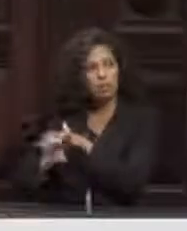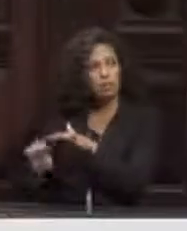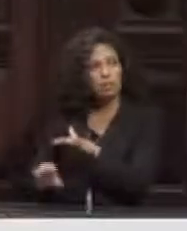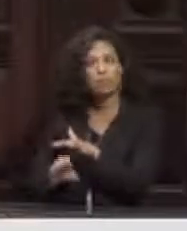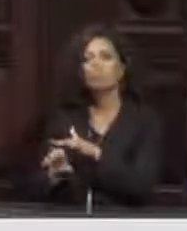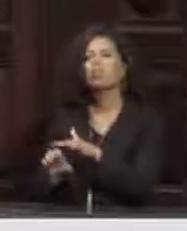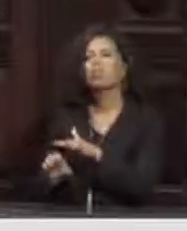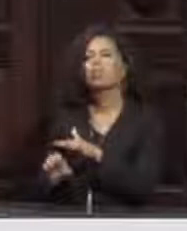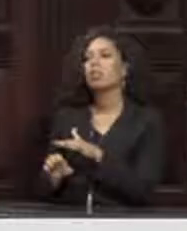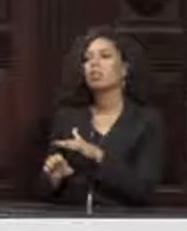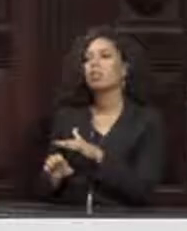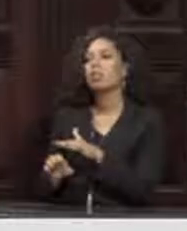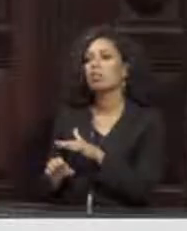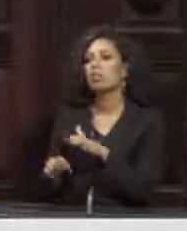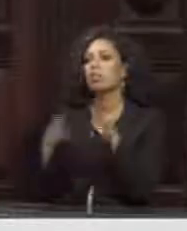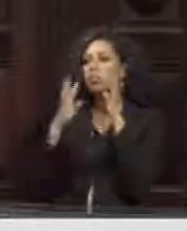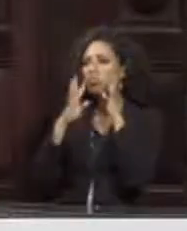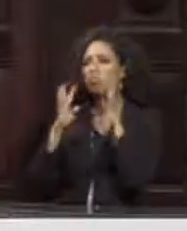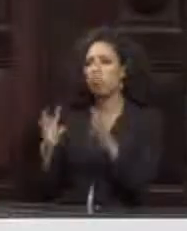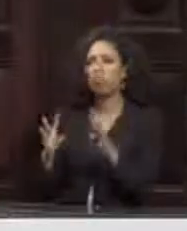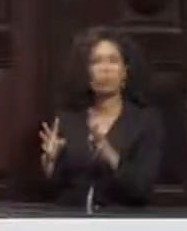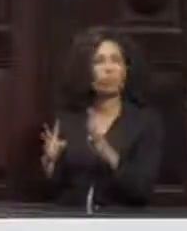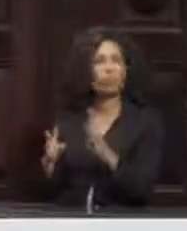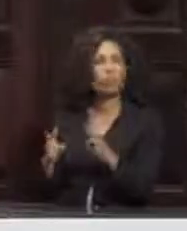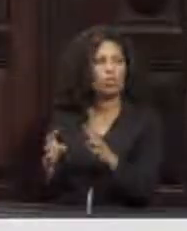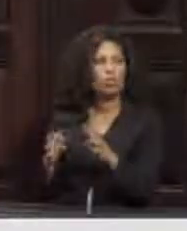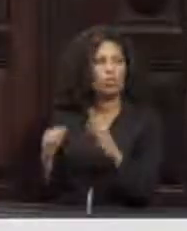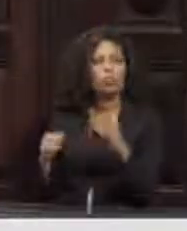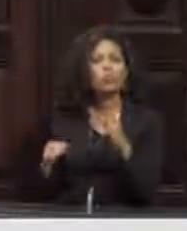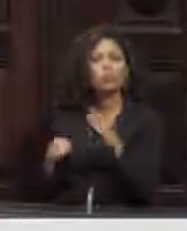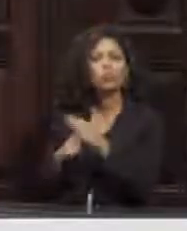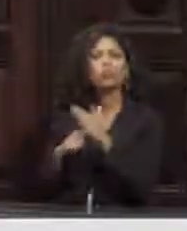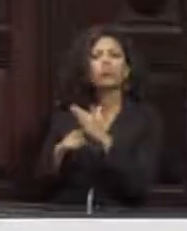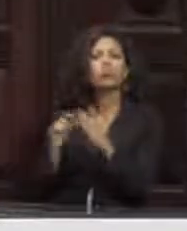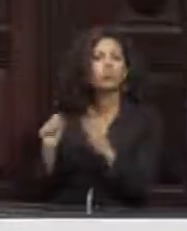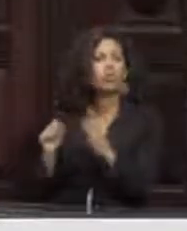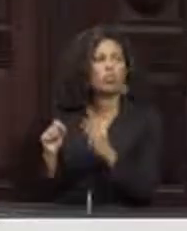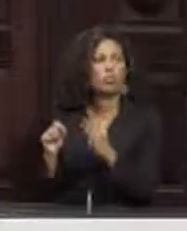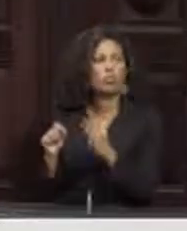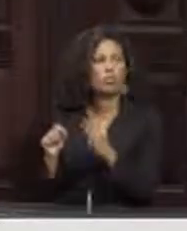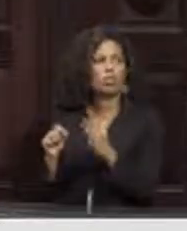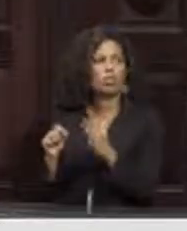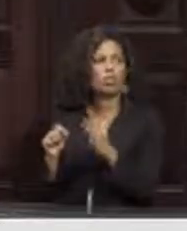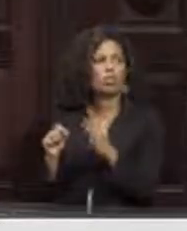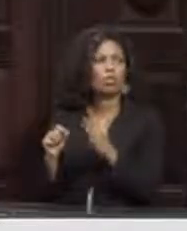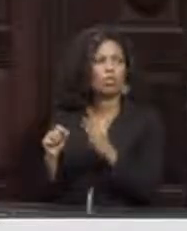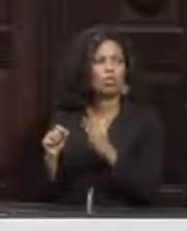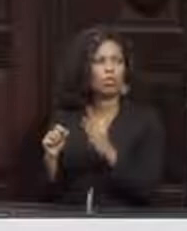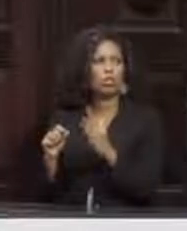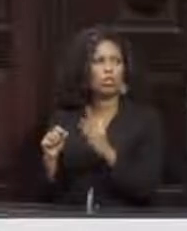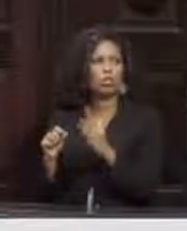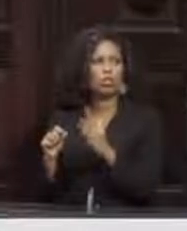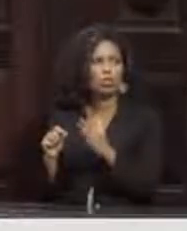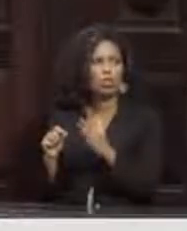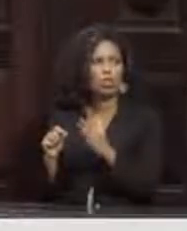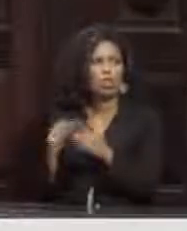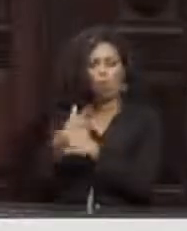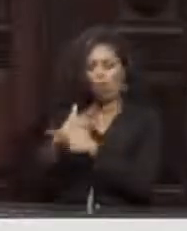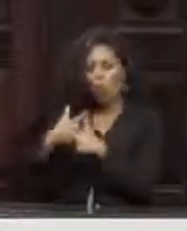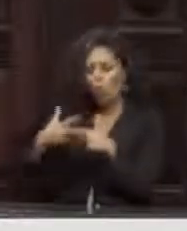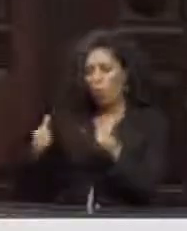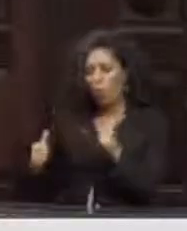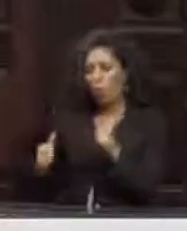o objetivo está na justificativa, quando ele diz atividades que podem ser desenvolvidas